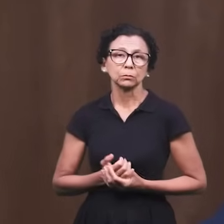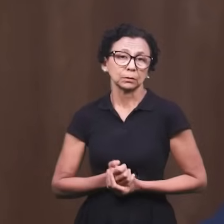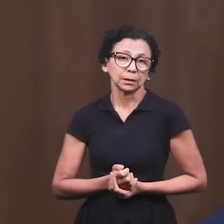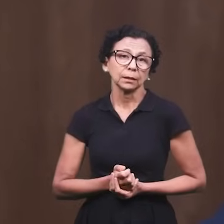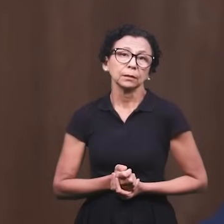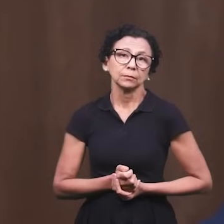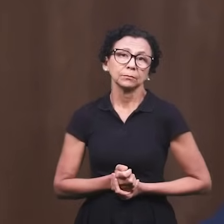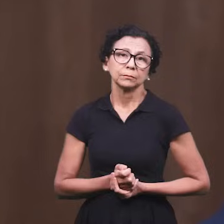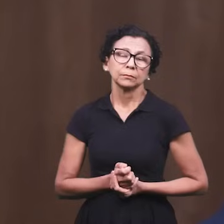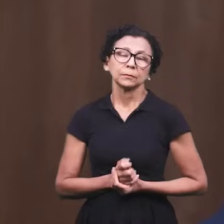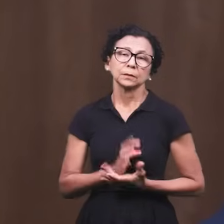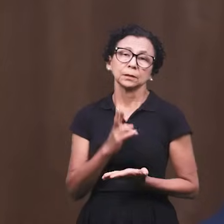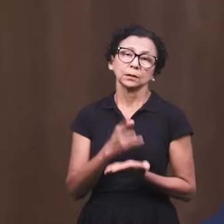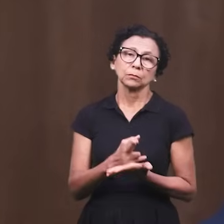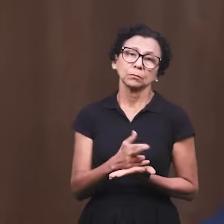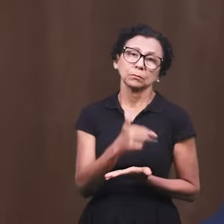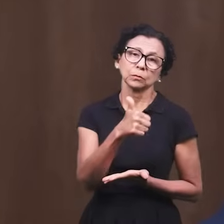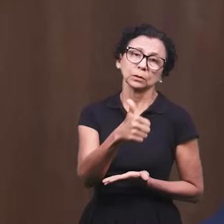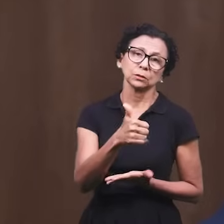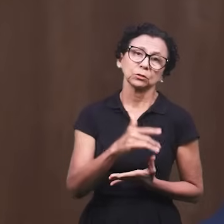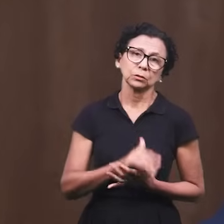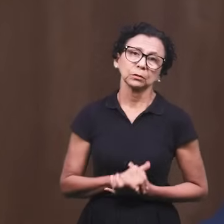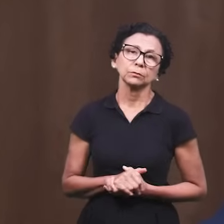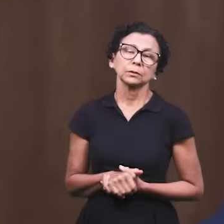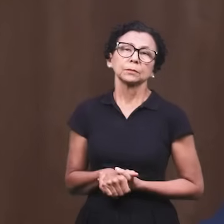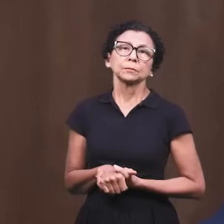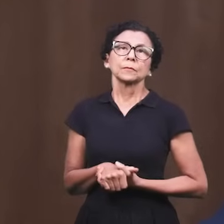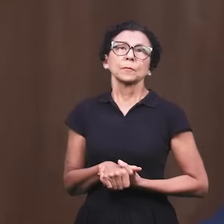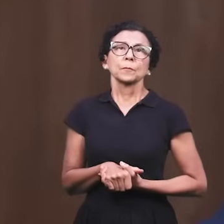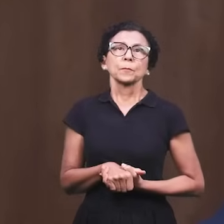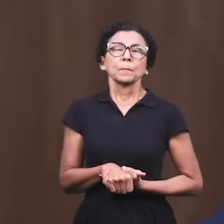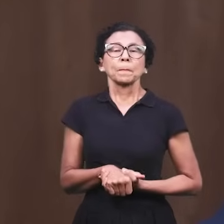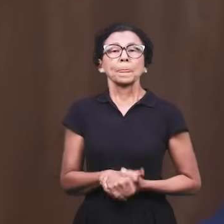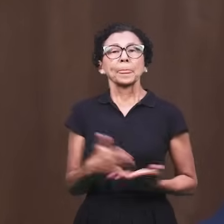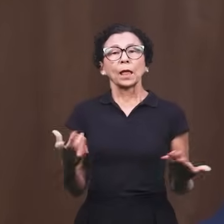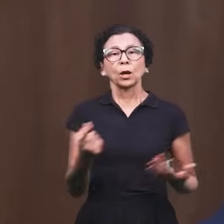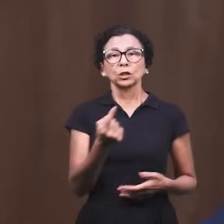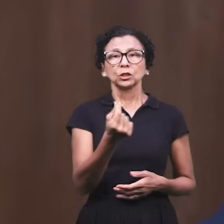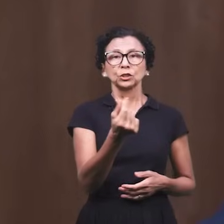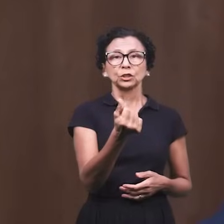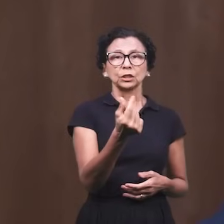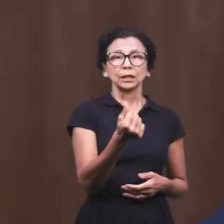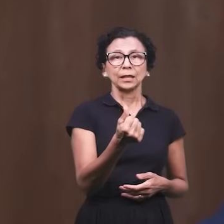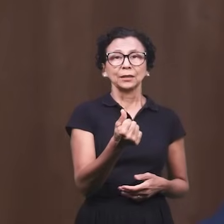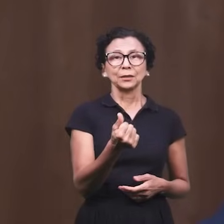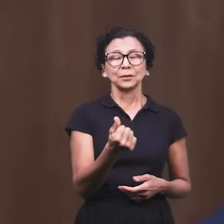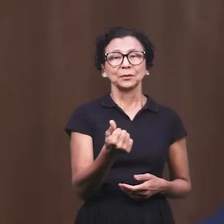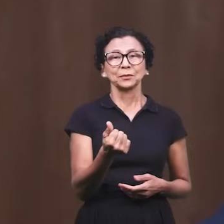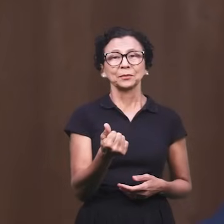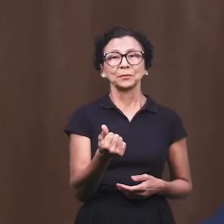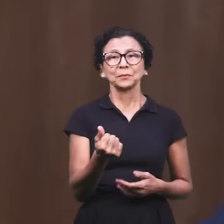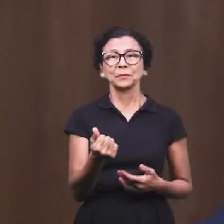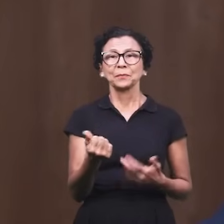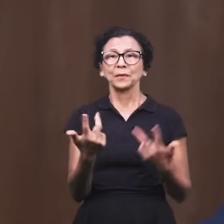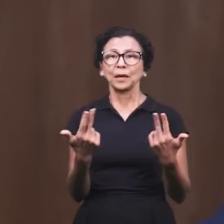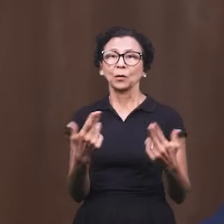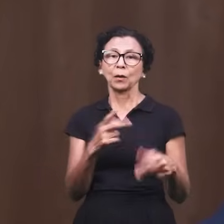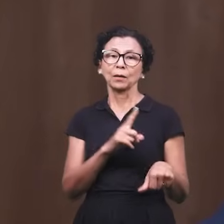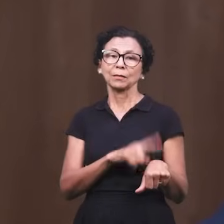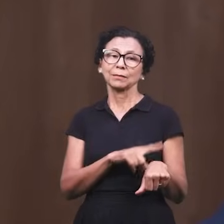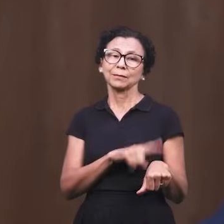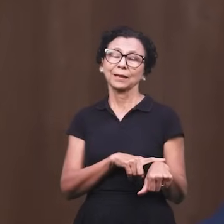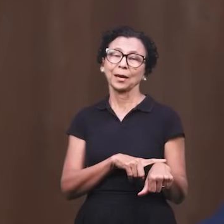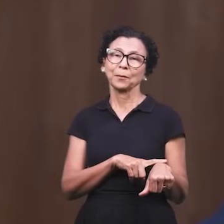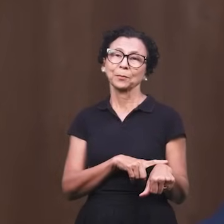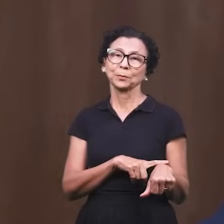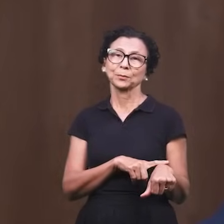ali vai te servir para alguma coisa. De certa forma, é pão, porque dinheiro é tempo. E às vezes nós perdemos